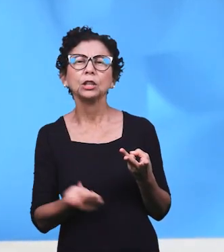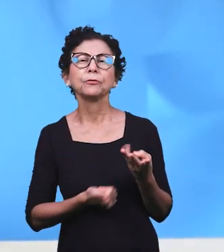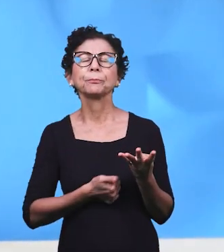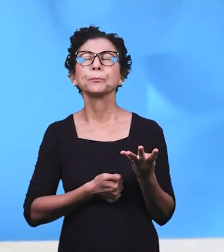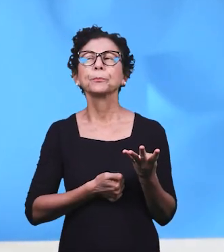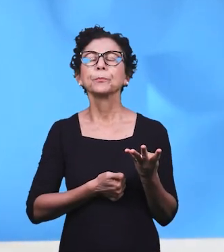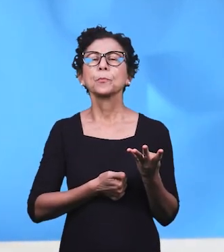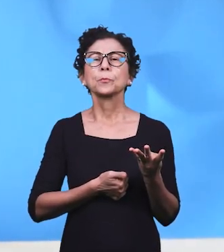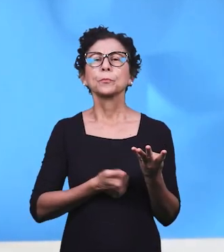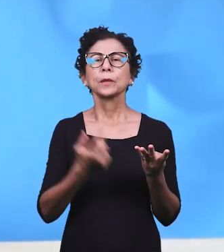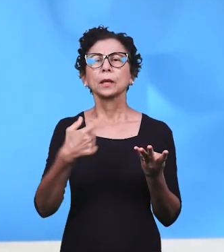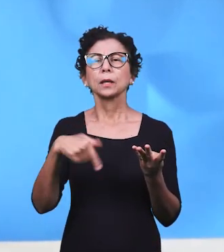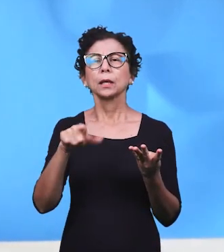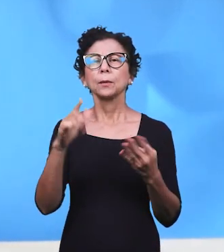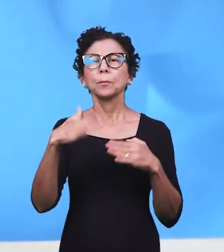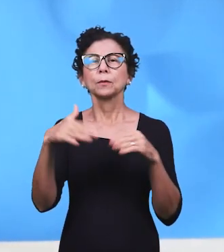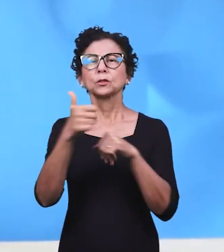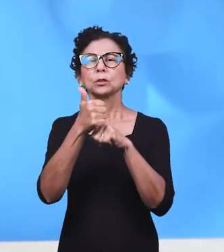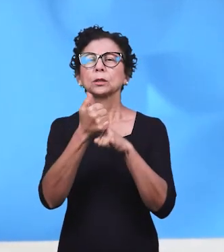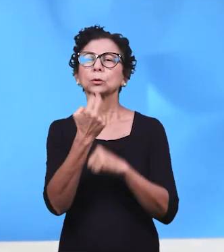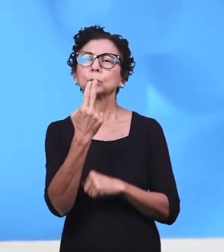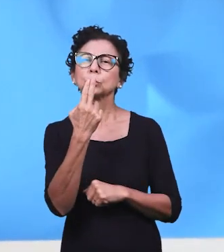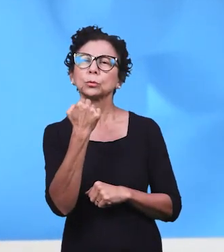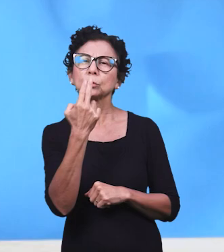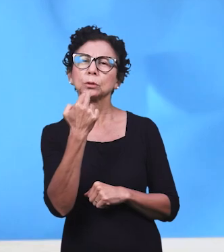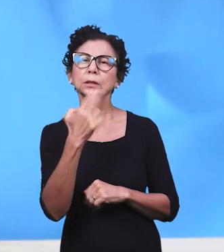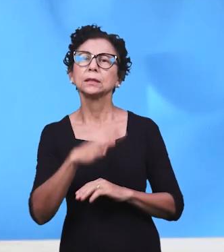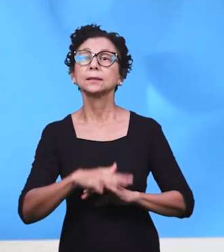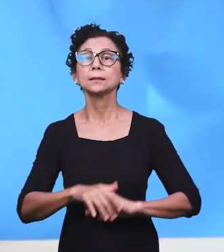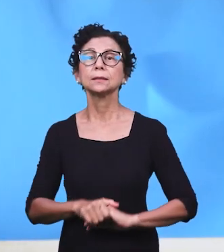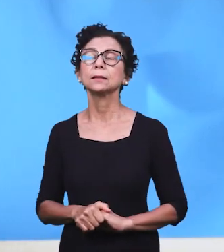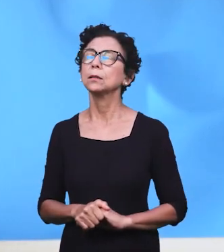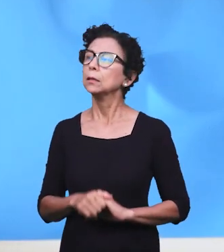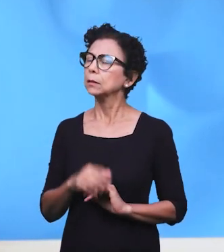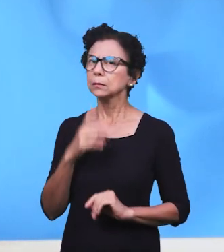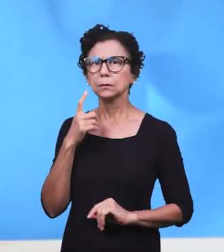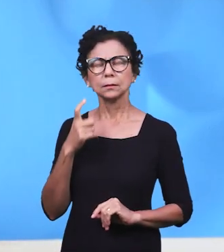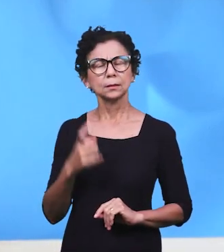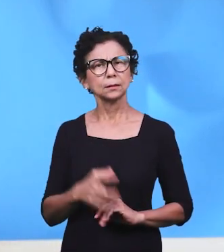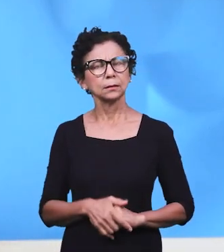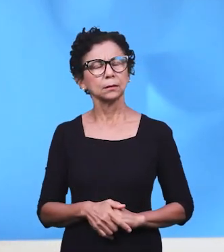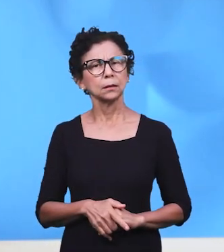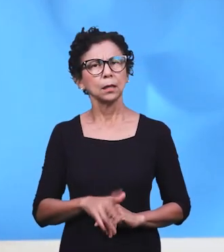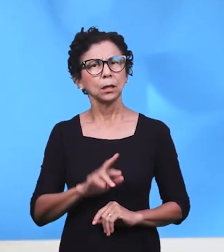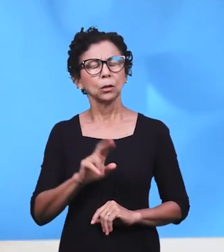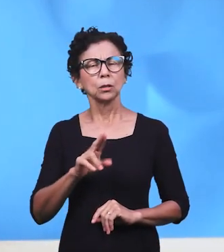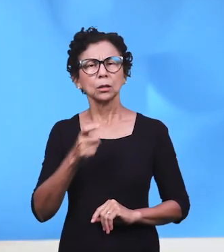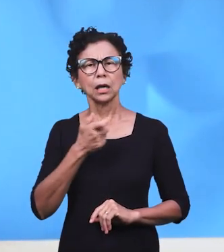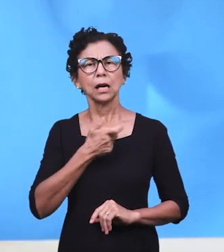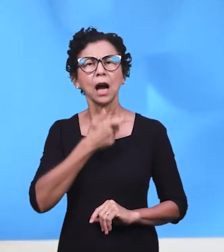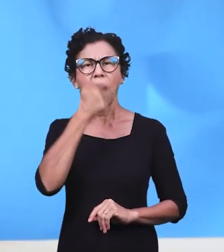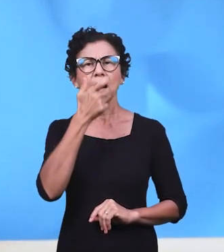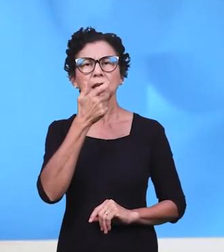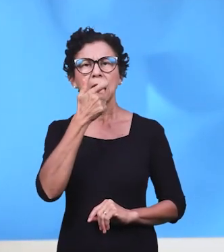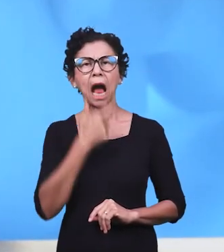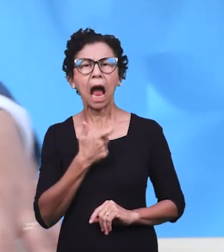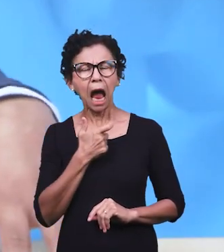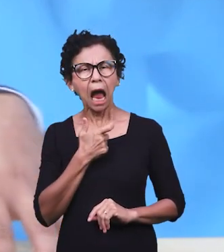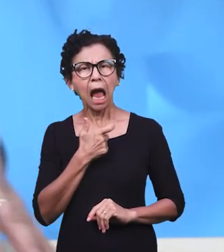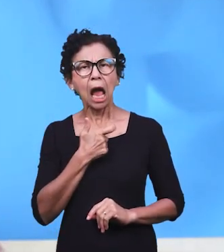né? Nutricionista. Então a gente precisa estar em dia, não só, olha que interessante, não é só a prótese, mas sim